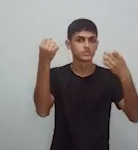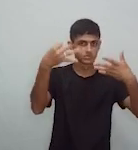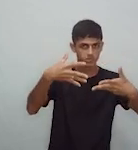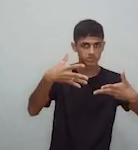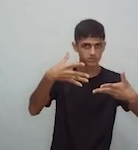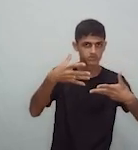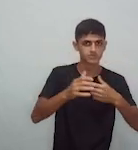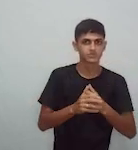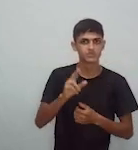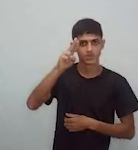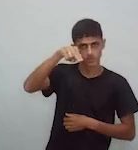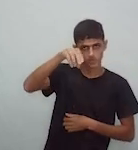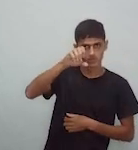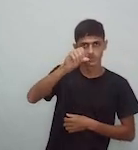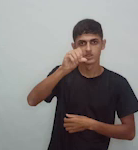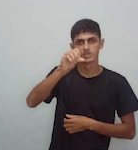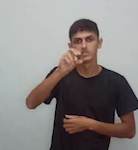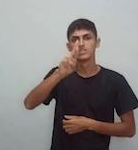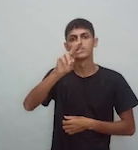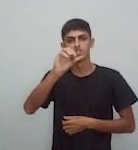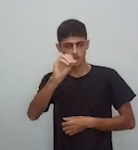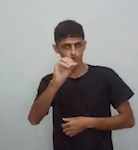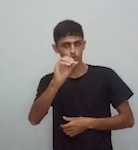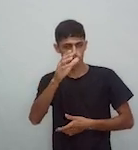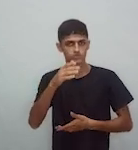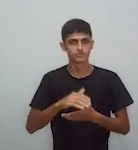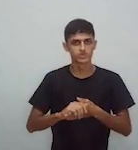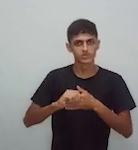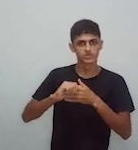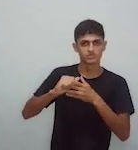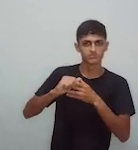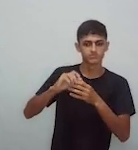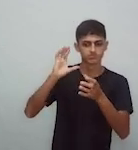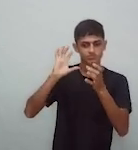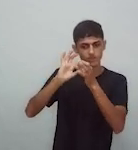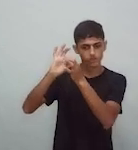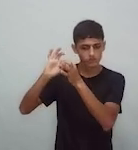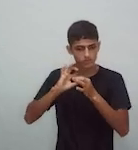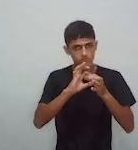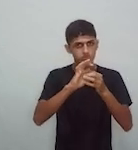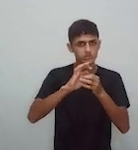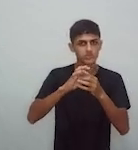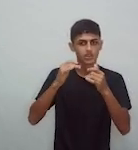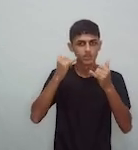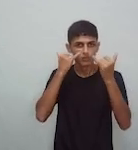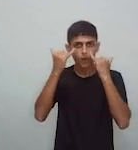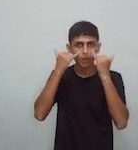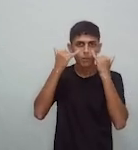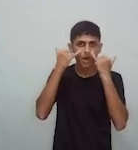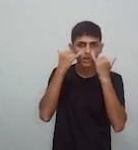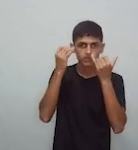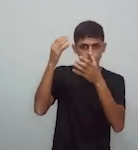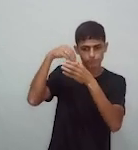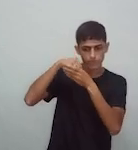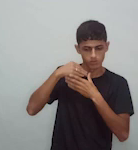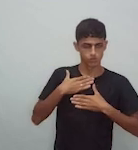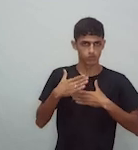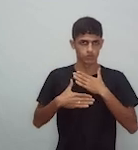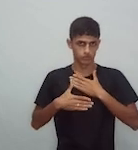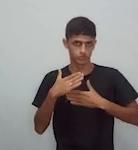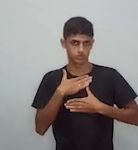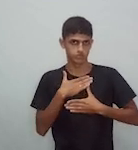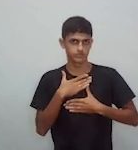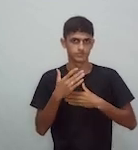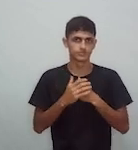neurotransmissores que vão transmitir informações entre diferentes neurônios. E esses